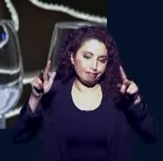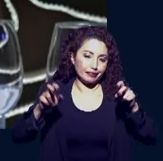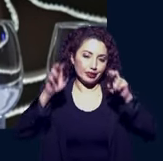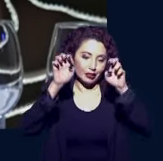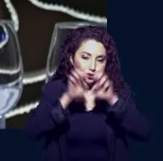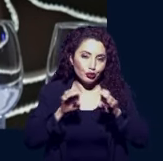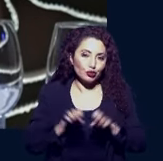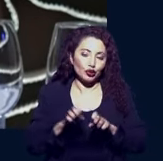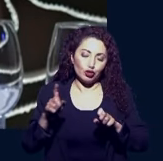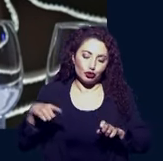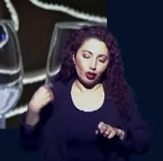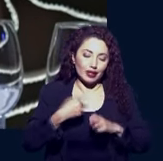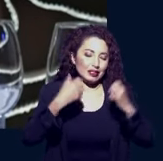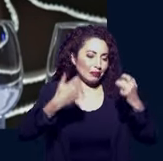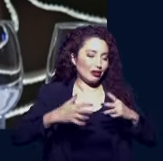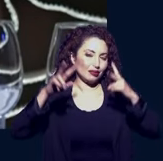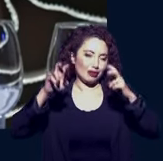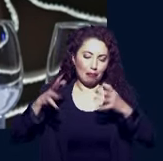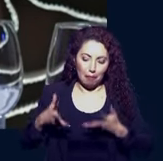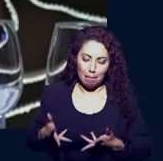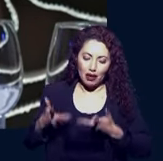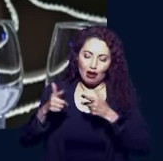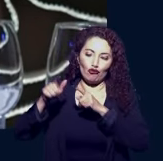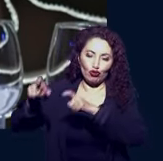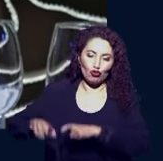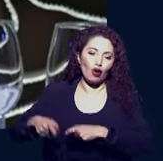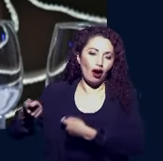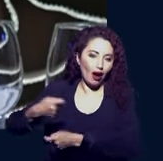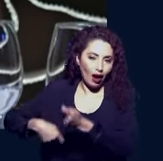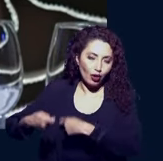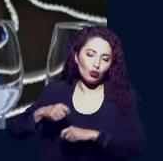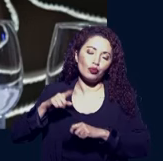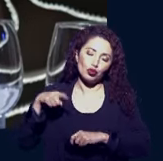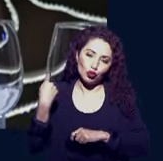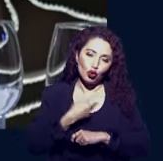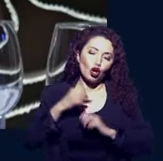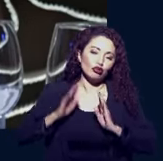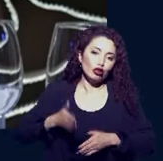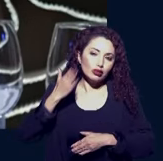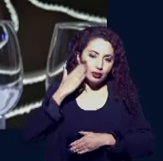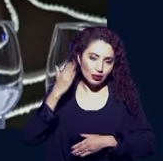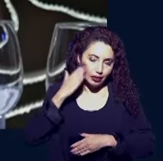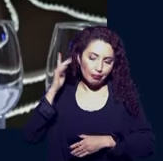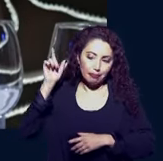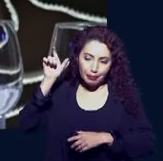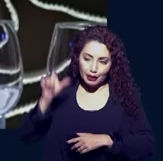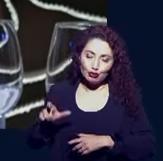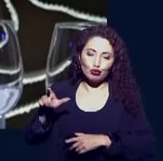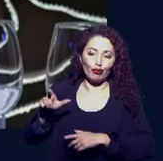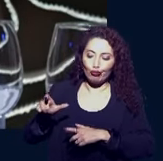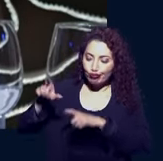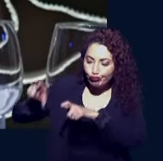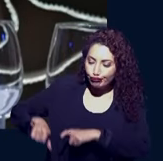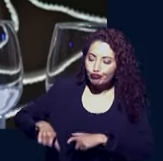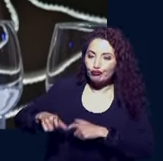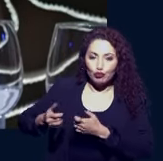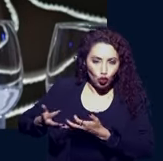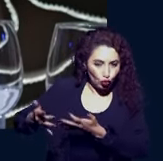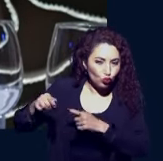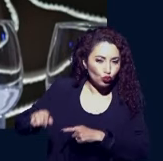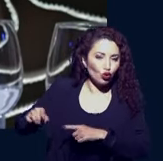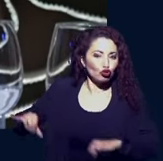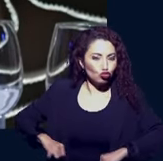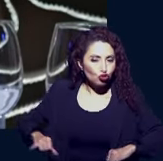maravilha do Agro mas a gente sabe o que o produtor sofre ainda com armazenagem precisa muito ainda